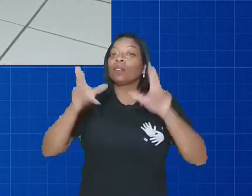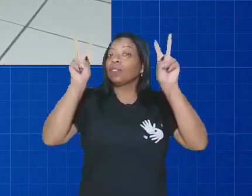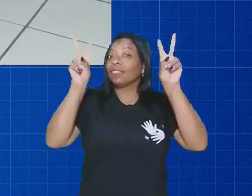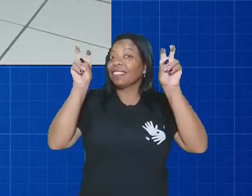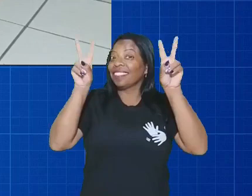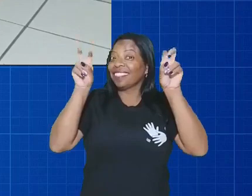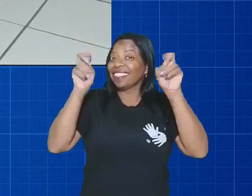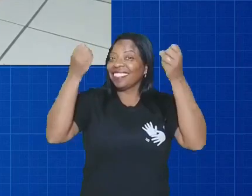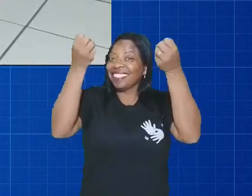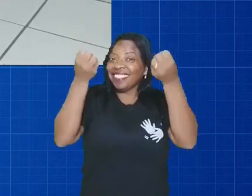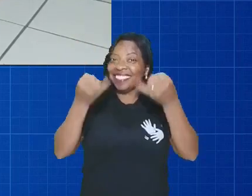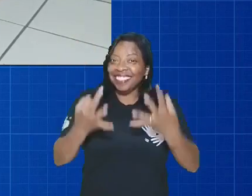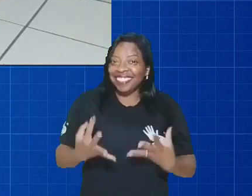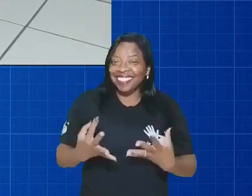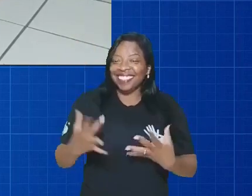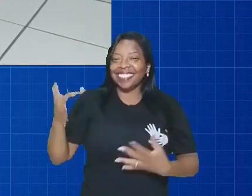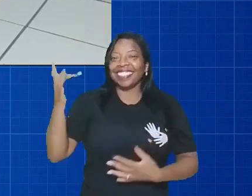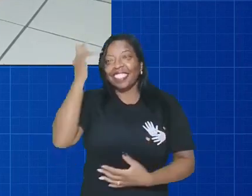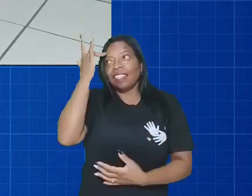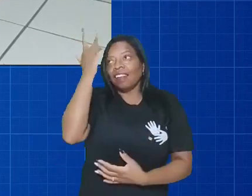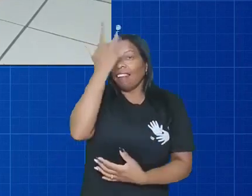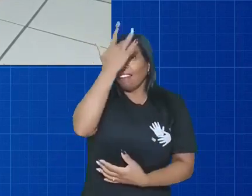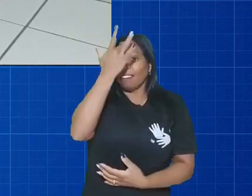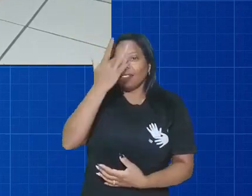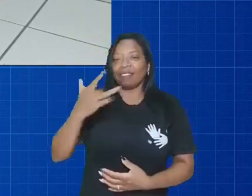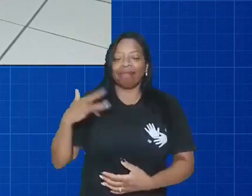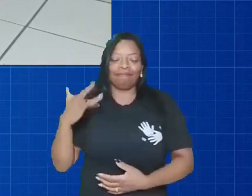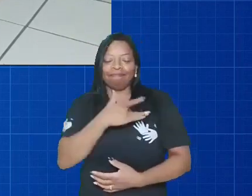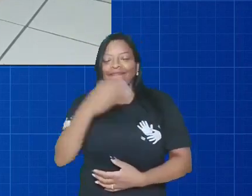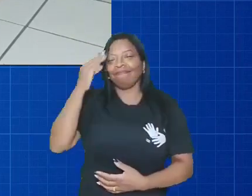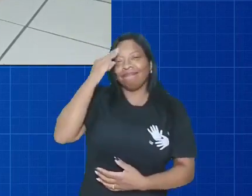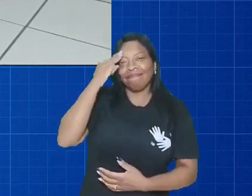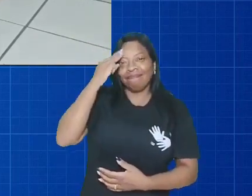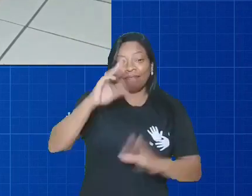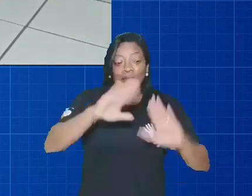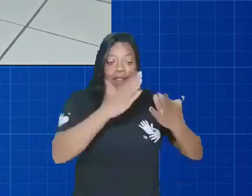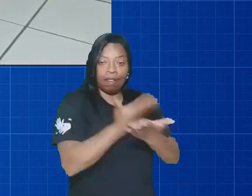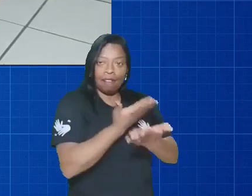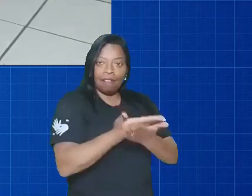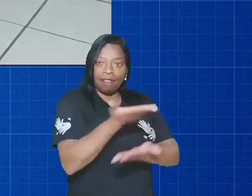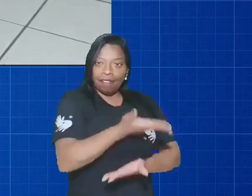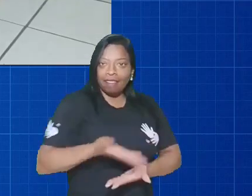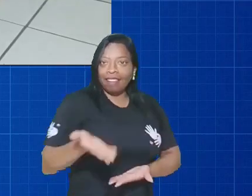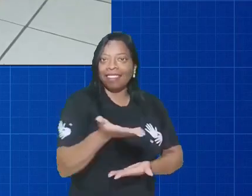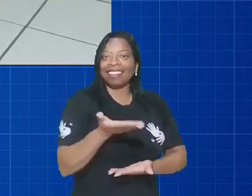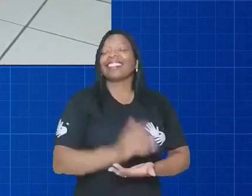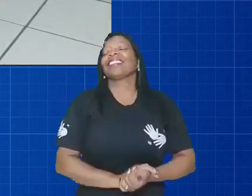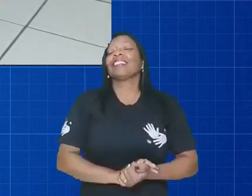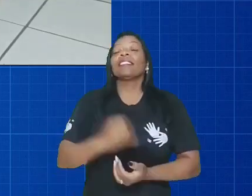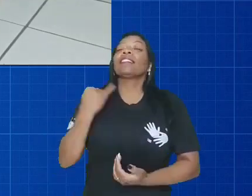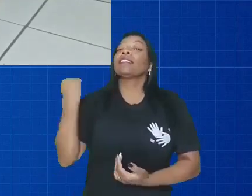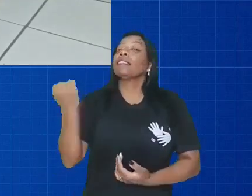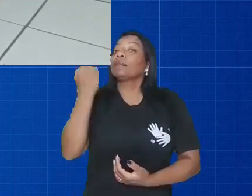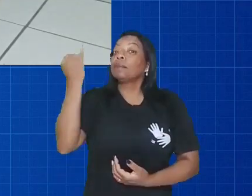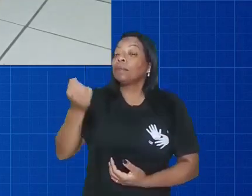de hoje, que é falar sobre a saúde mental na educação. E como eu comecei falando, o quanto é importante